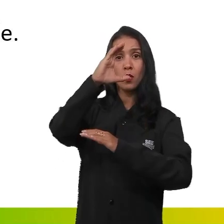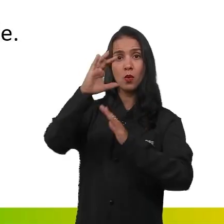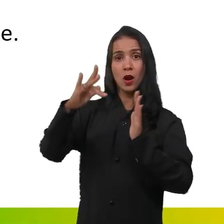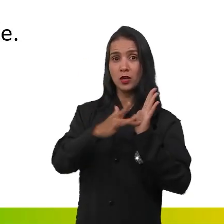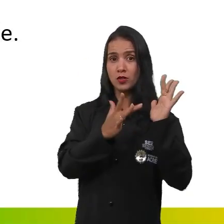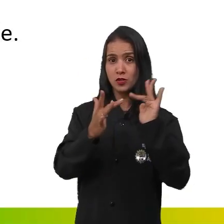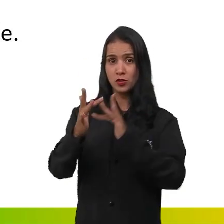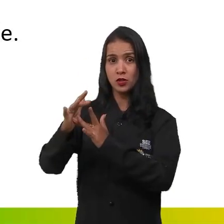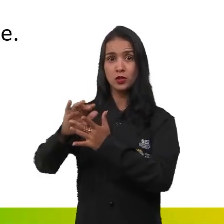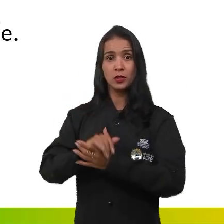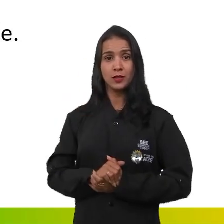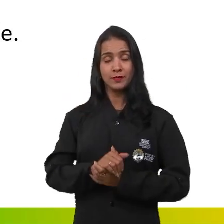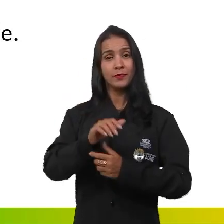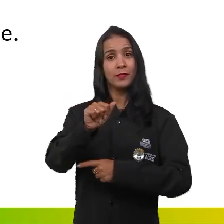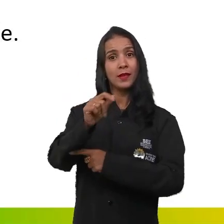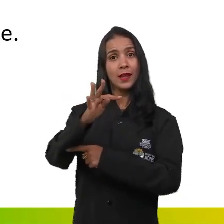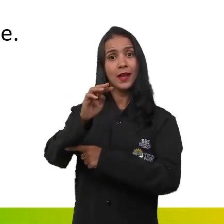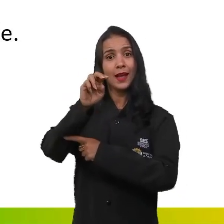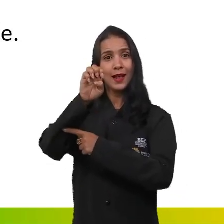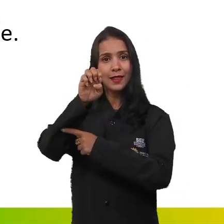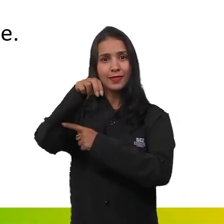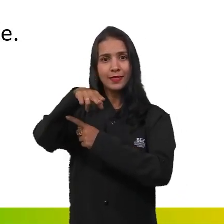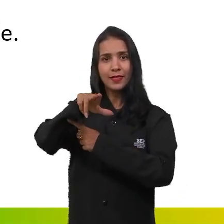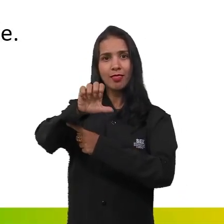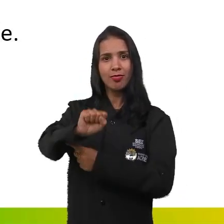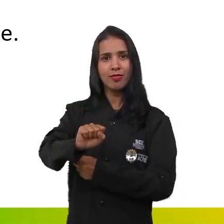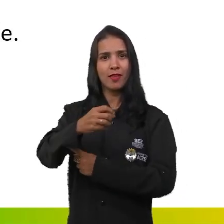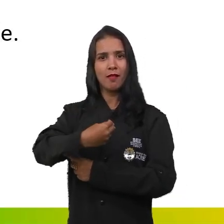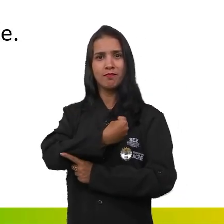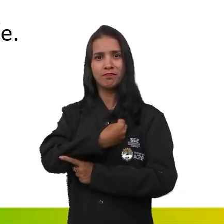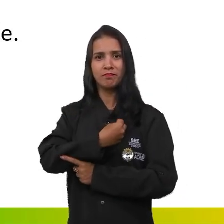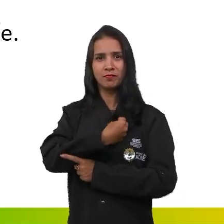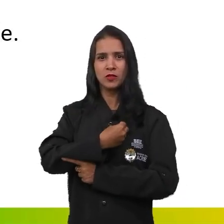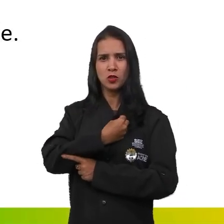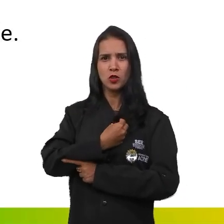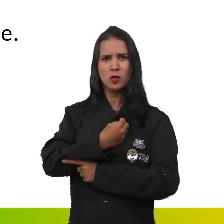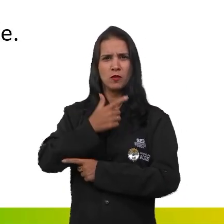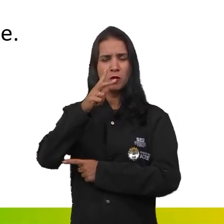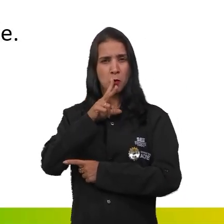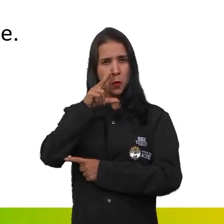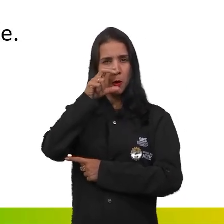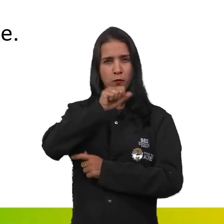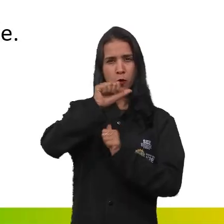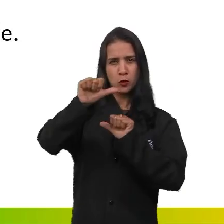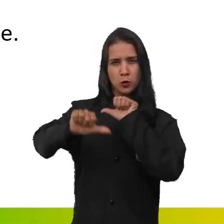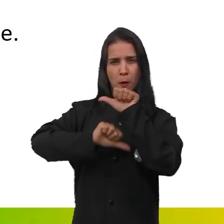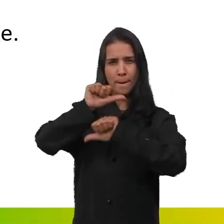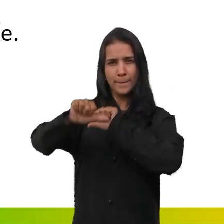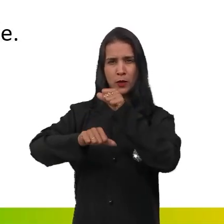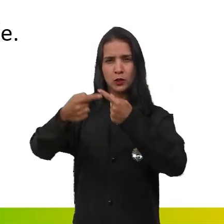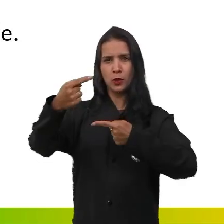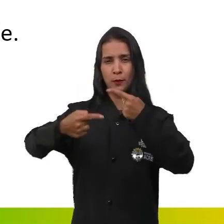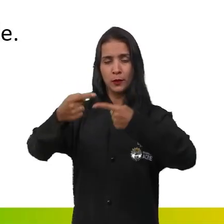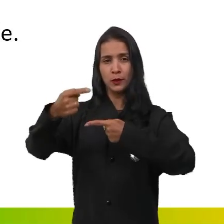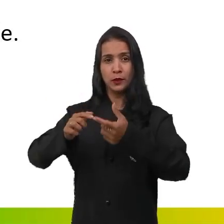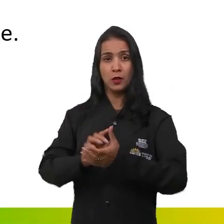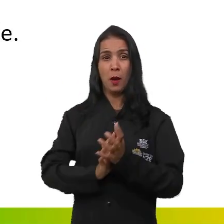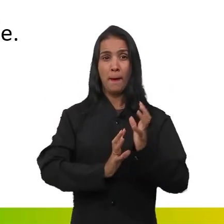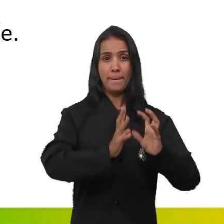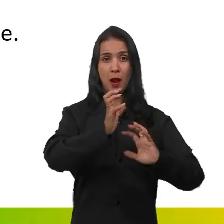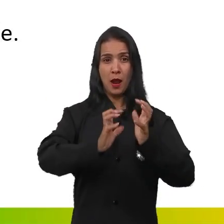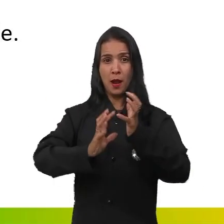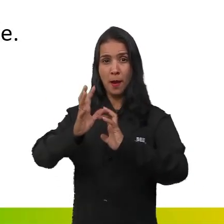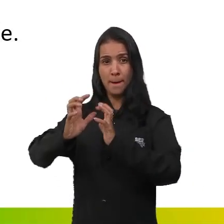uma intensa transformação política. As tensões entre aristocratas e camponeses pobres levaram à criação de